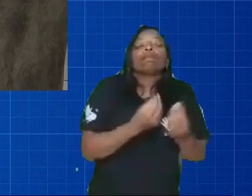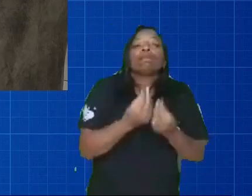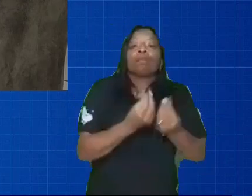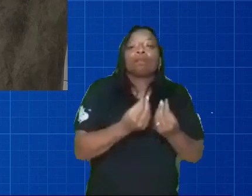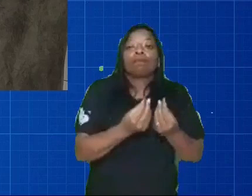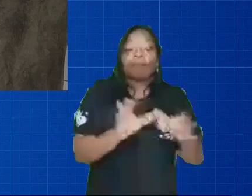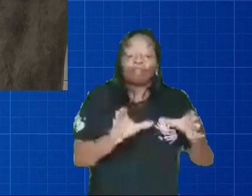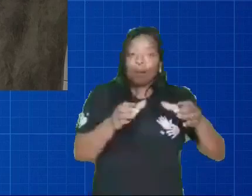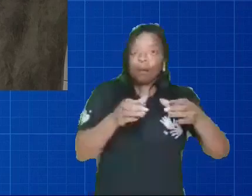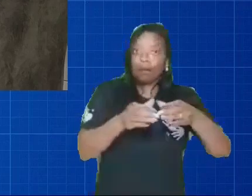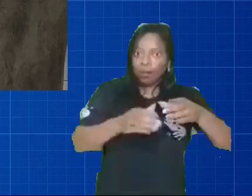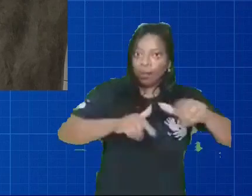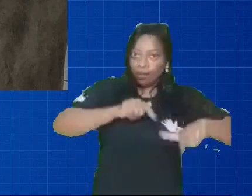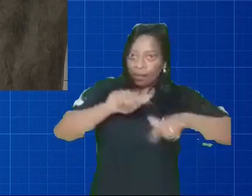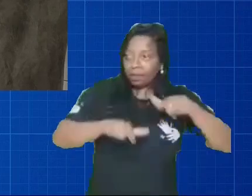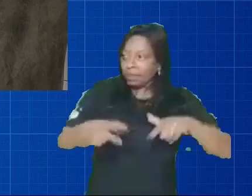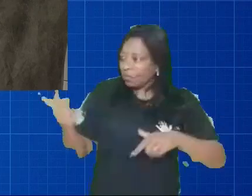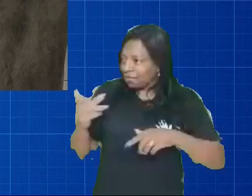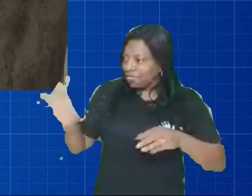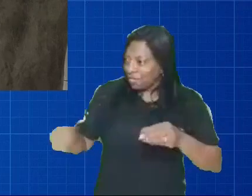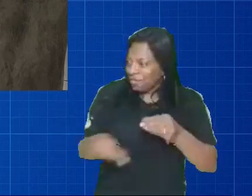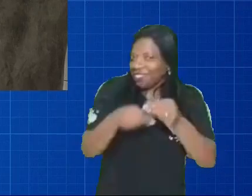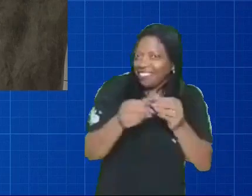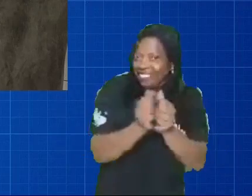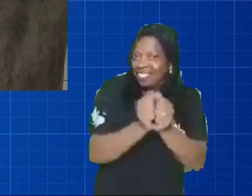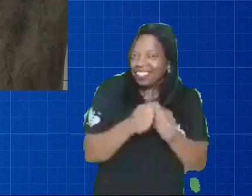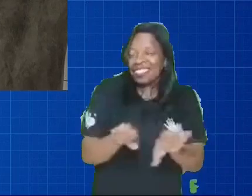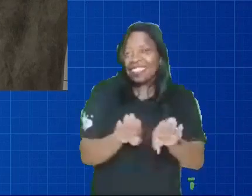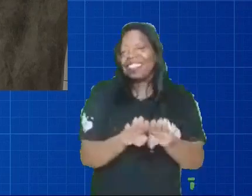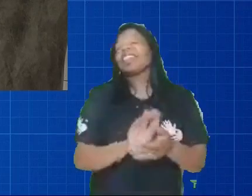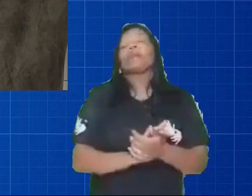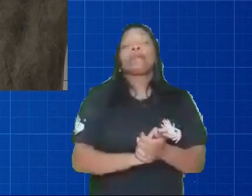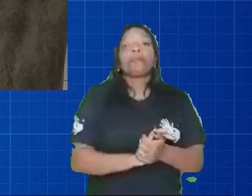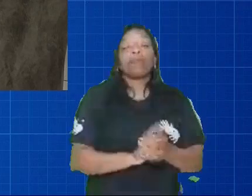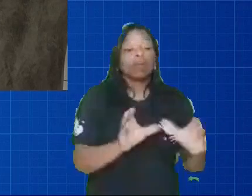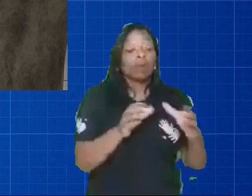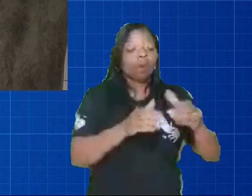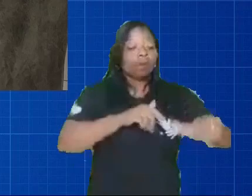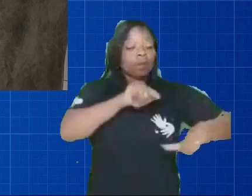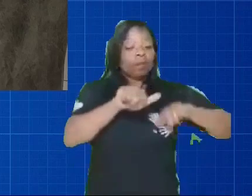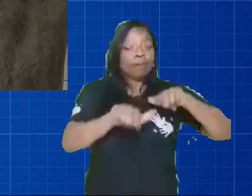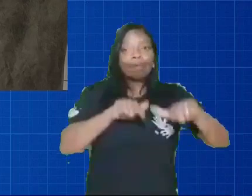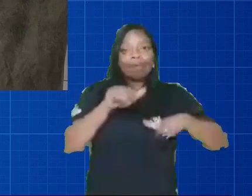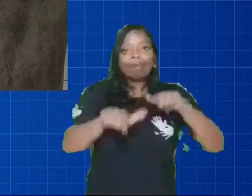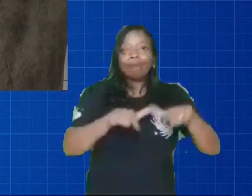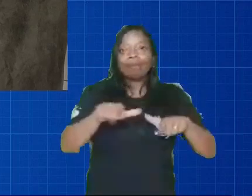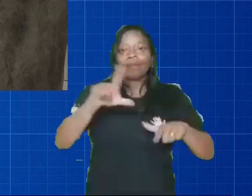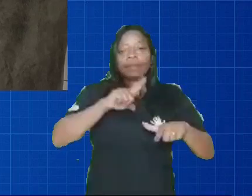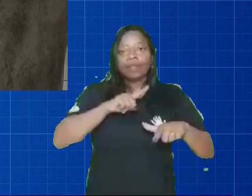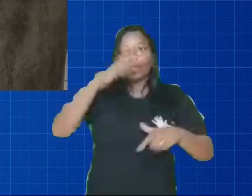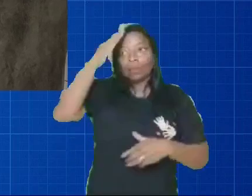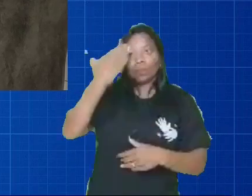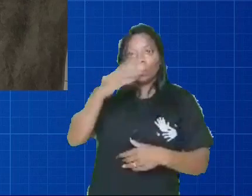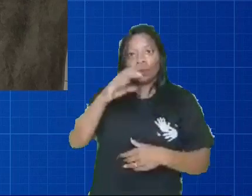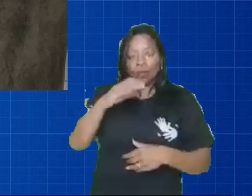na composição de um grupo de trabalho, do qual vocês fazem parte. Esse grupo de trabalho integra inicialmente a